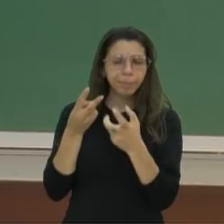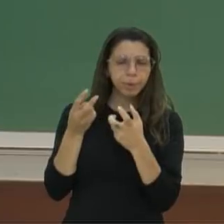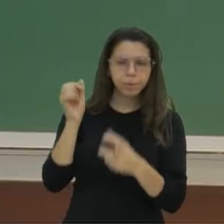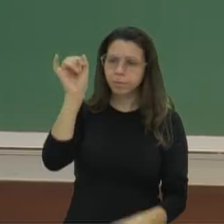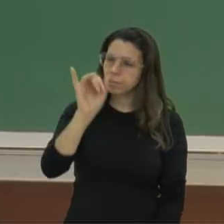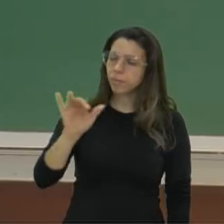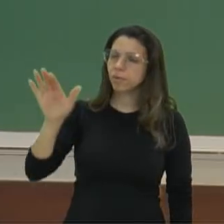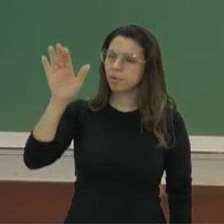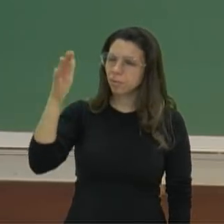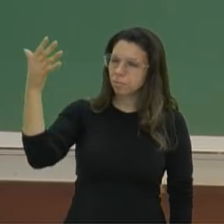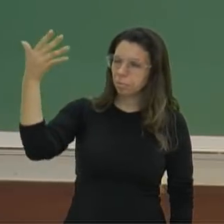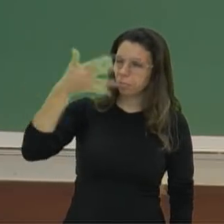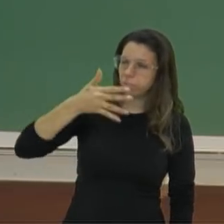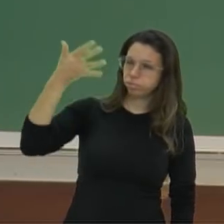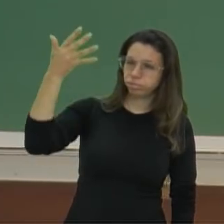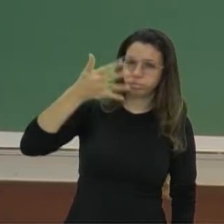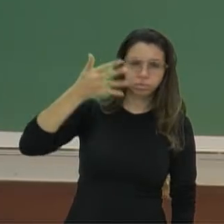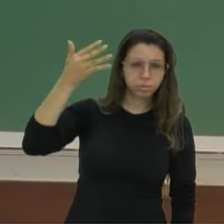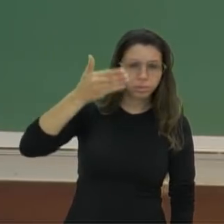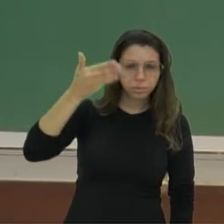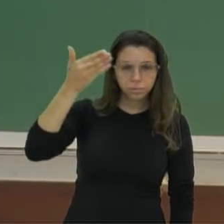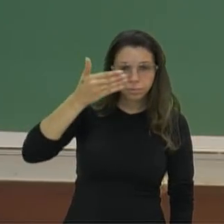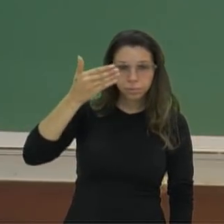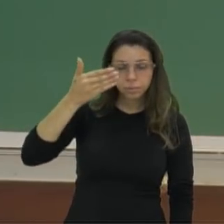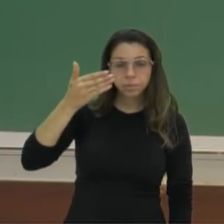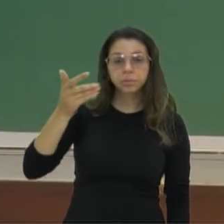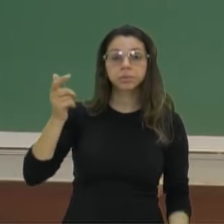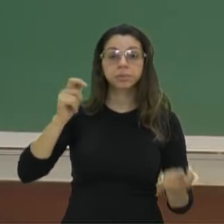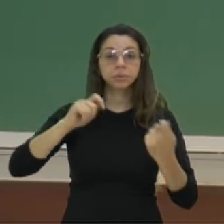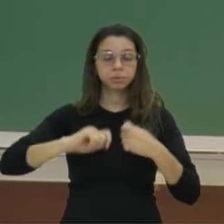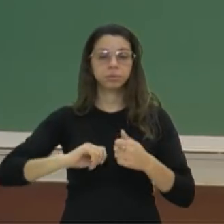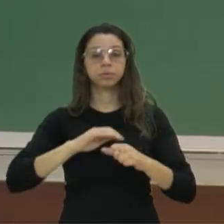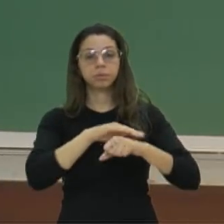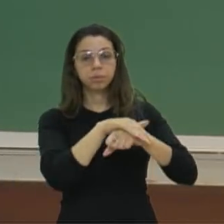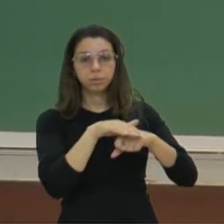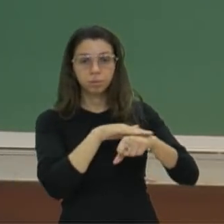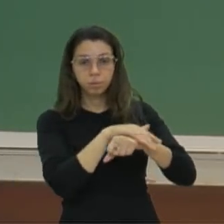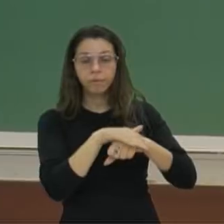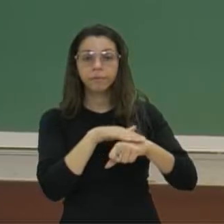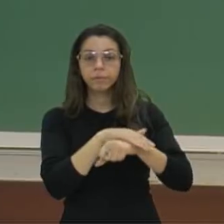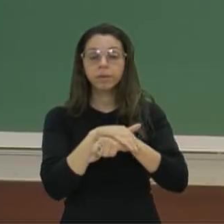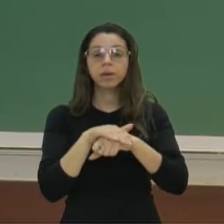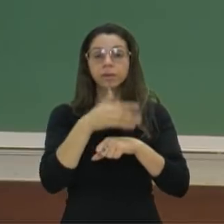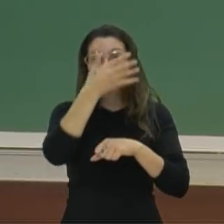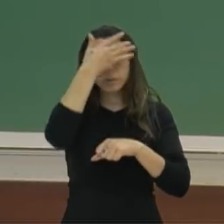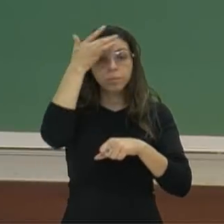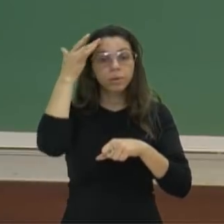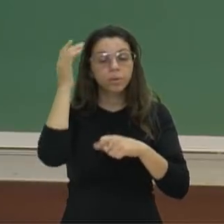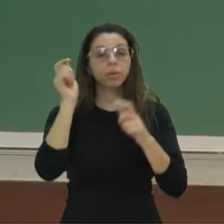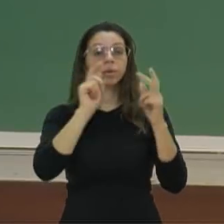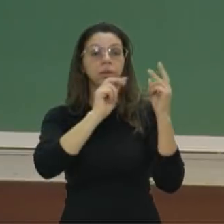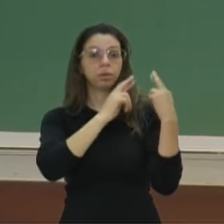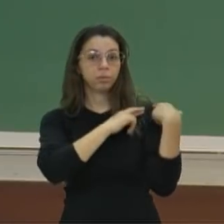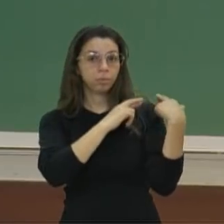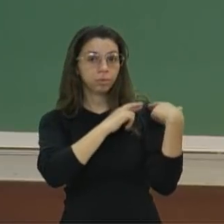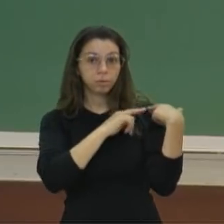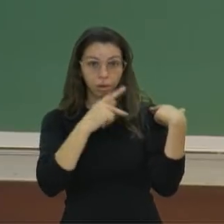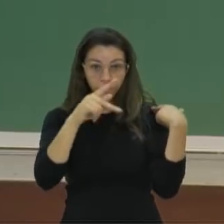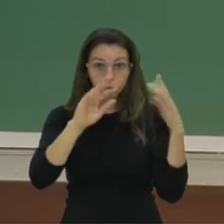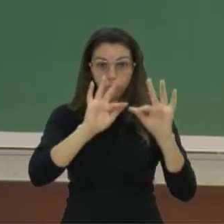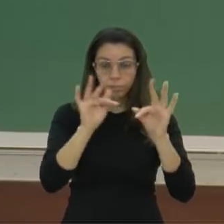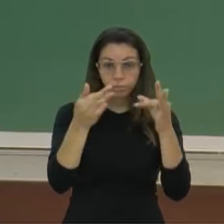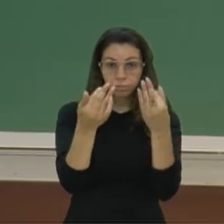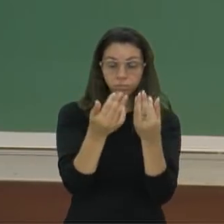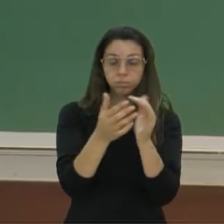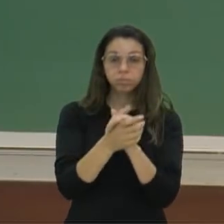imagem bem, está meio desfocado, embaçado, converse com seus responsáveis e